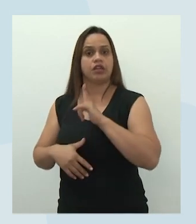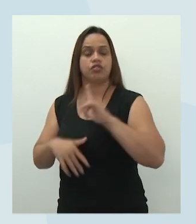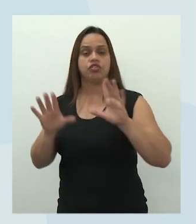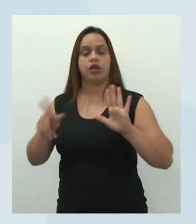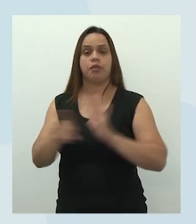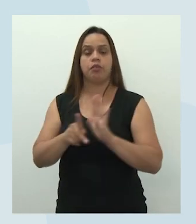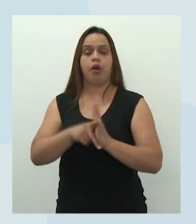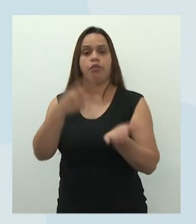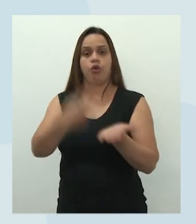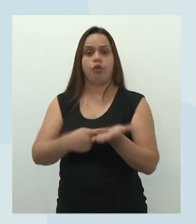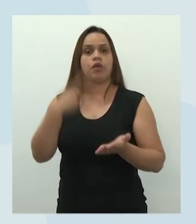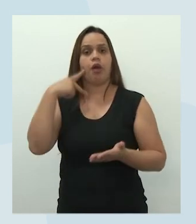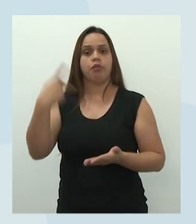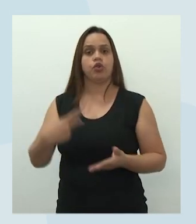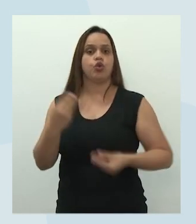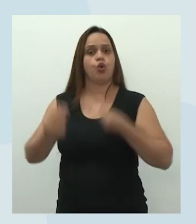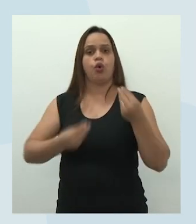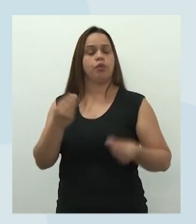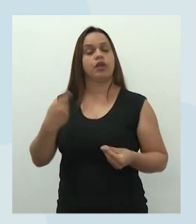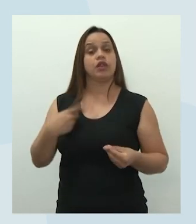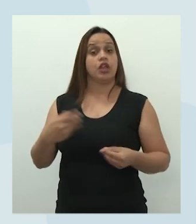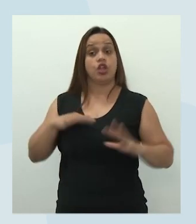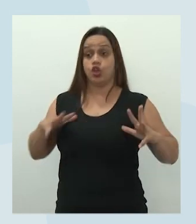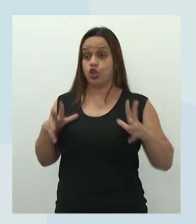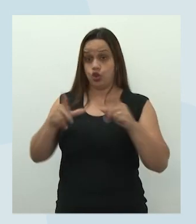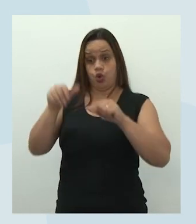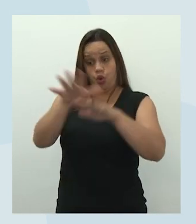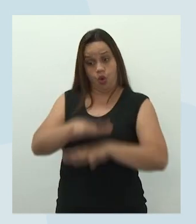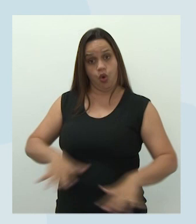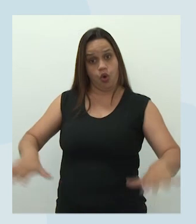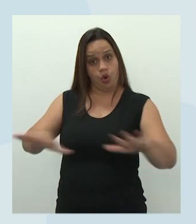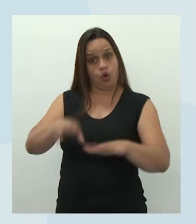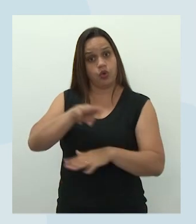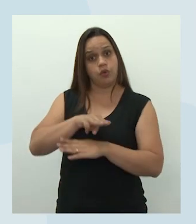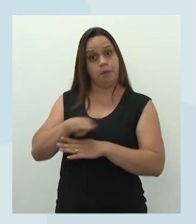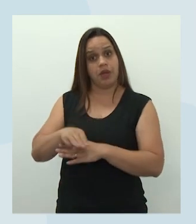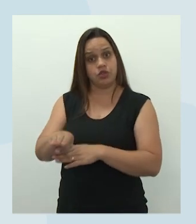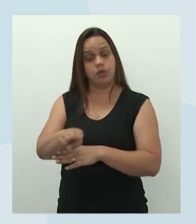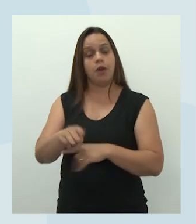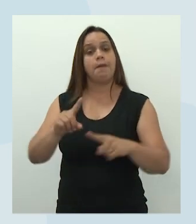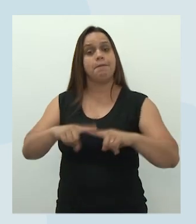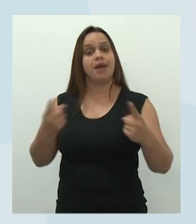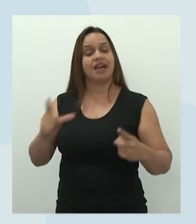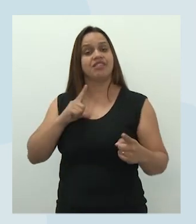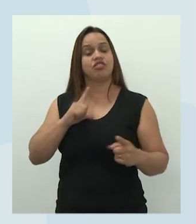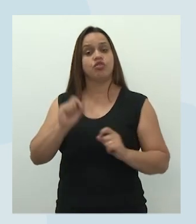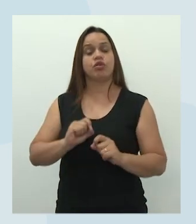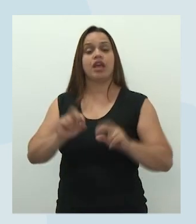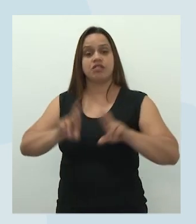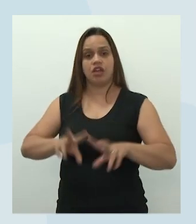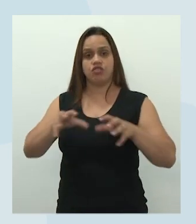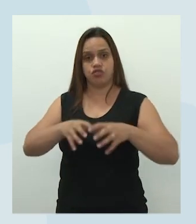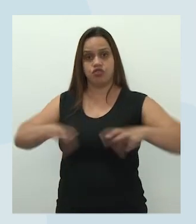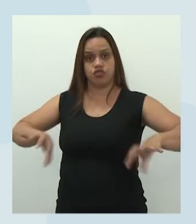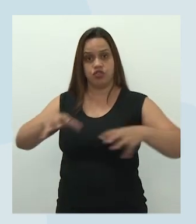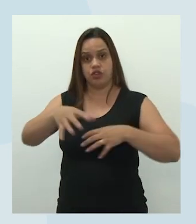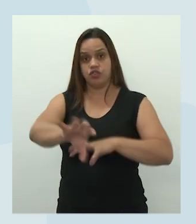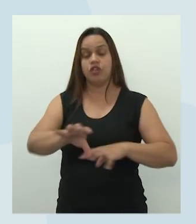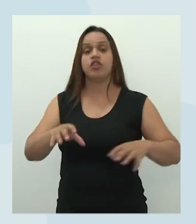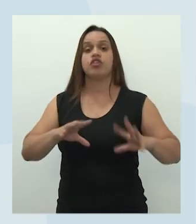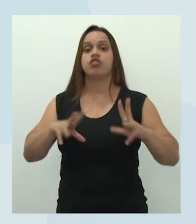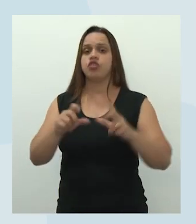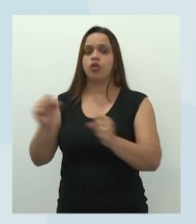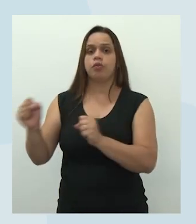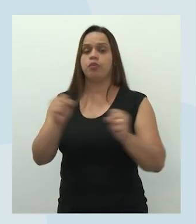próprio. Então, embora todos fossem mesopotâmicos, existiam essas diferenças e essa descentralização do poder político